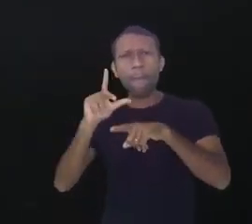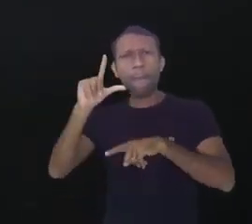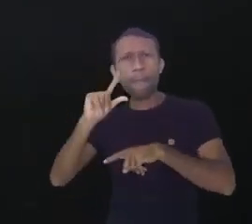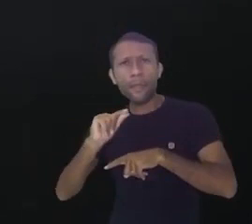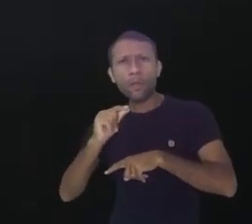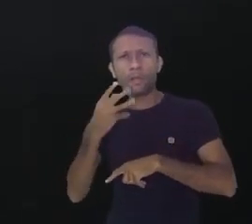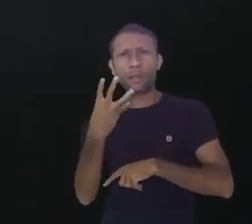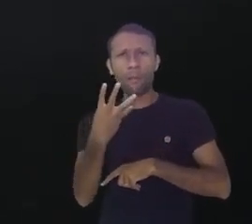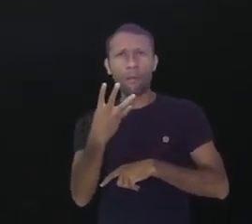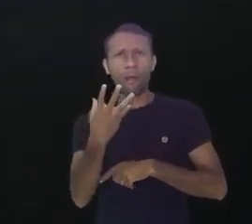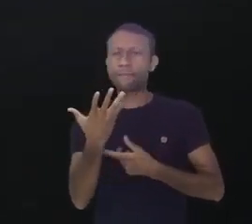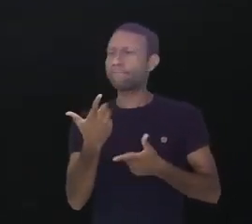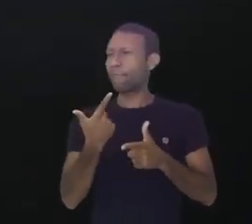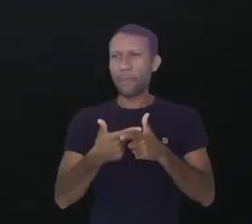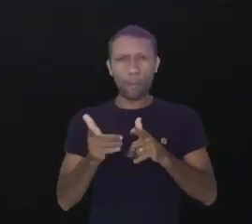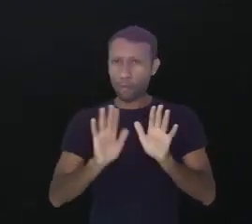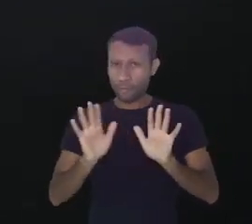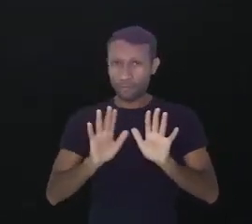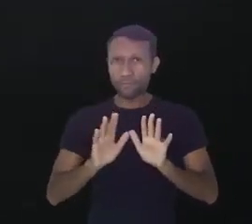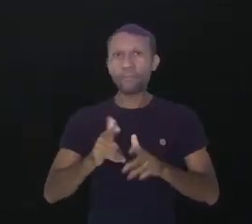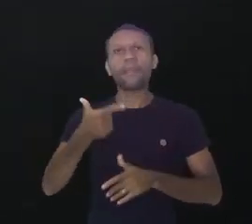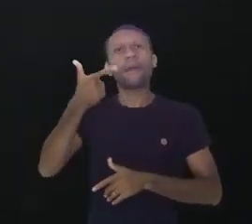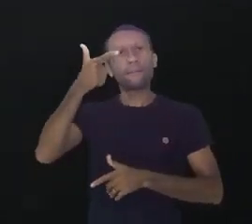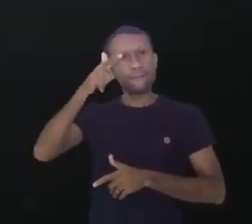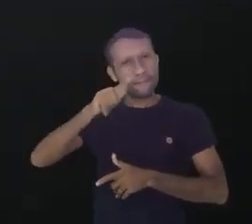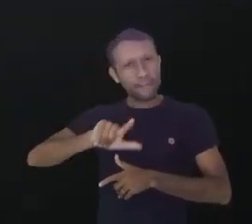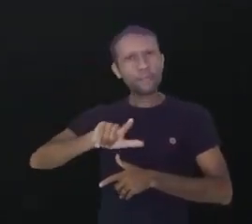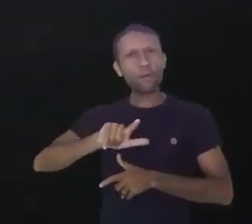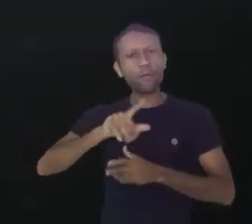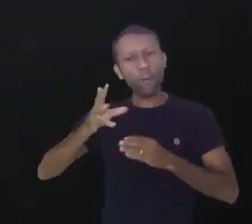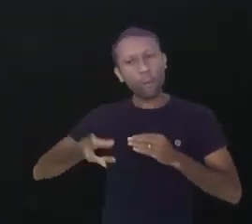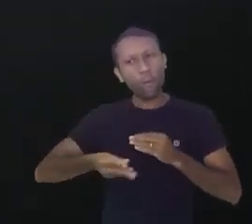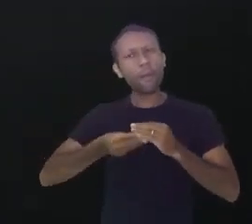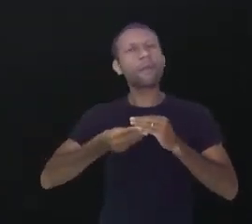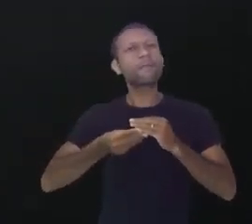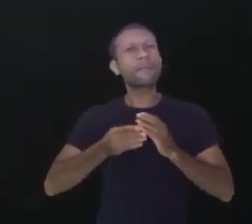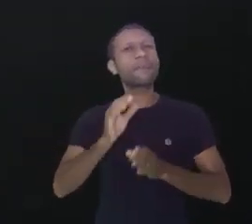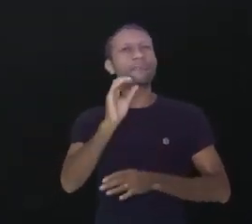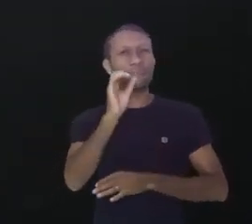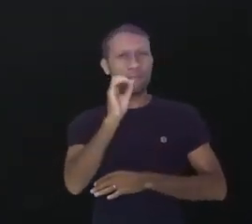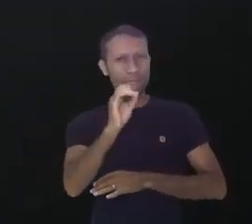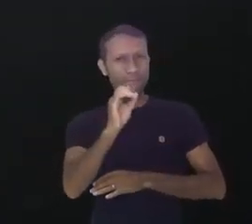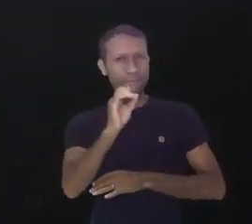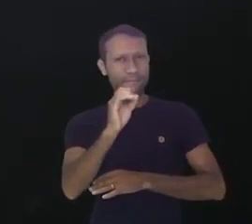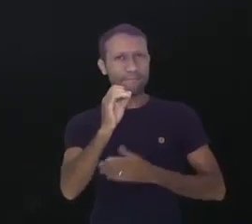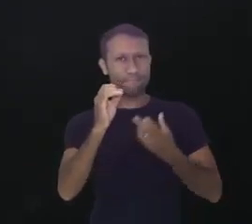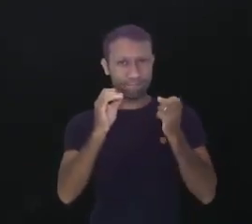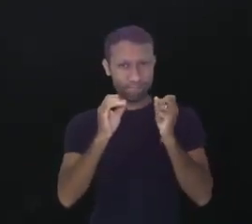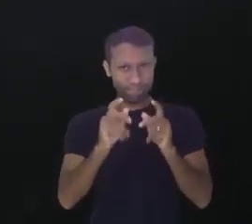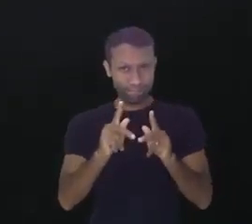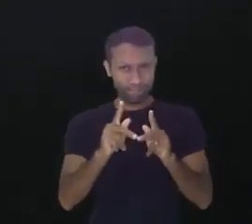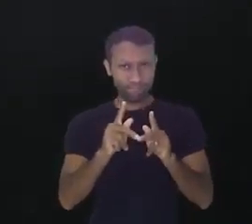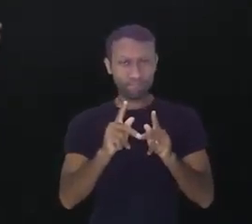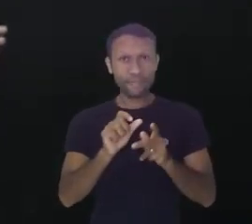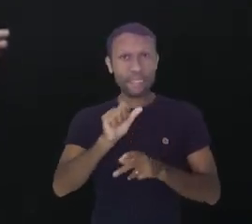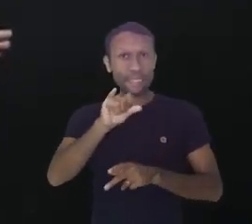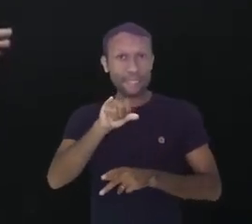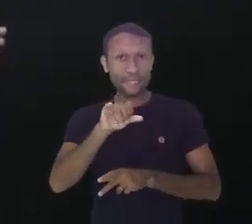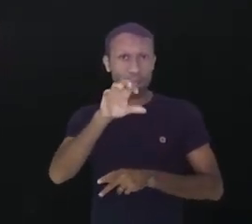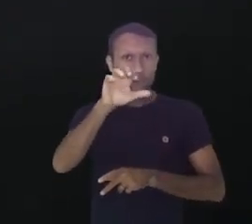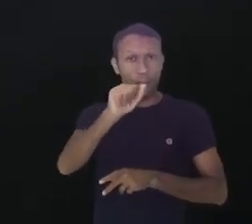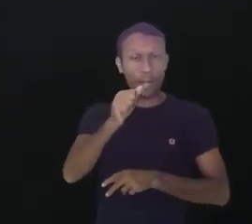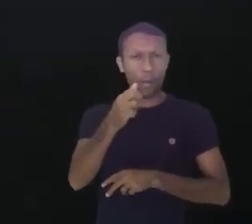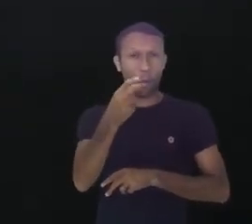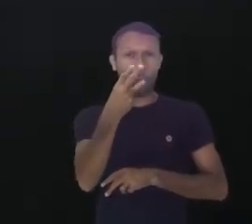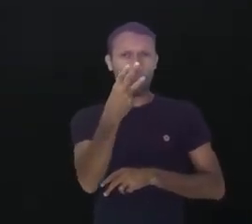4. Não tem problema. Eu vou fazer o mesmo esquema que nós realizamos ali com 3. Se eu peguei